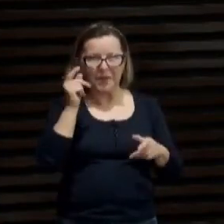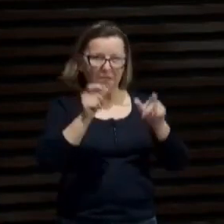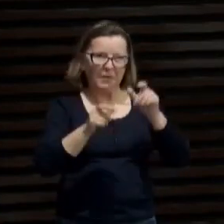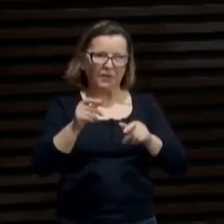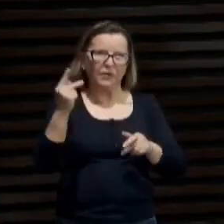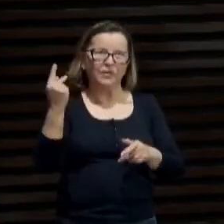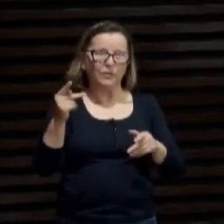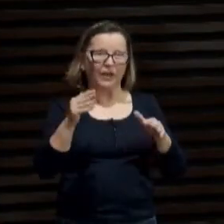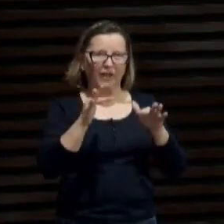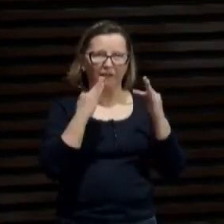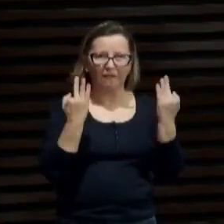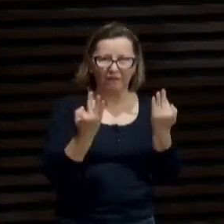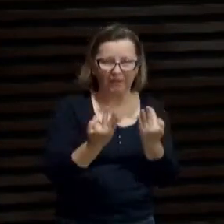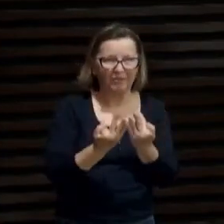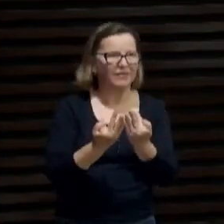de família,